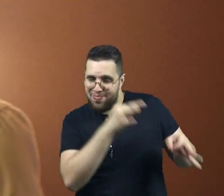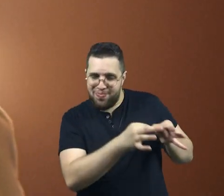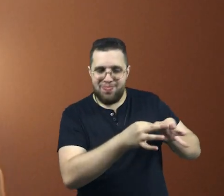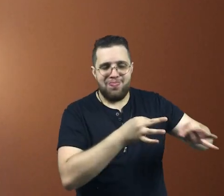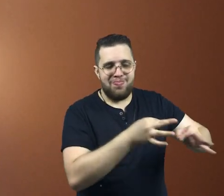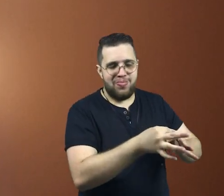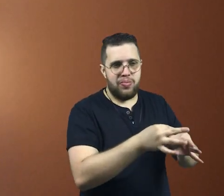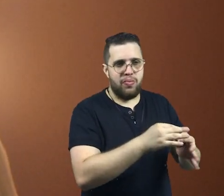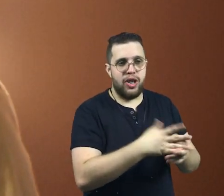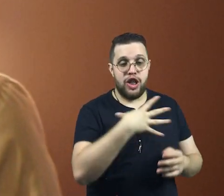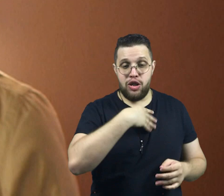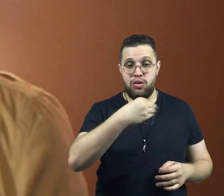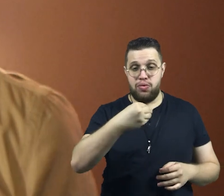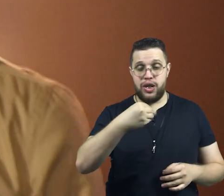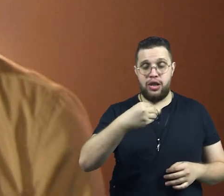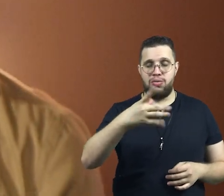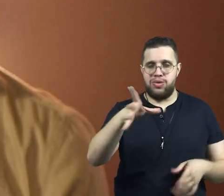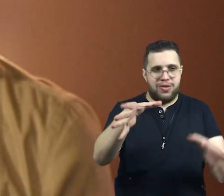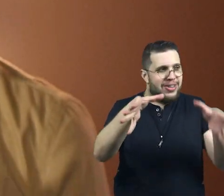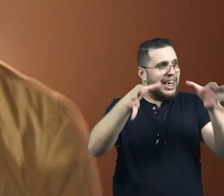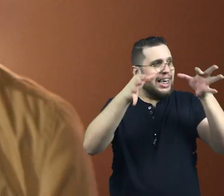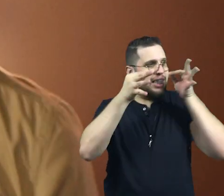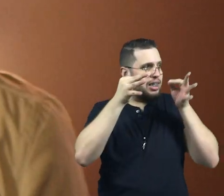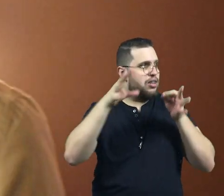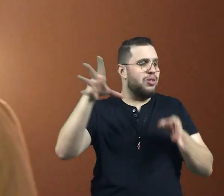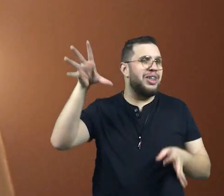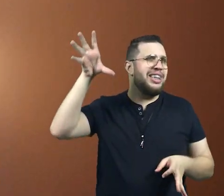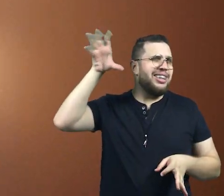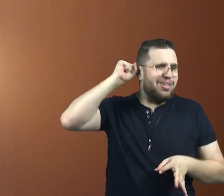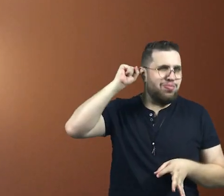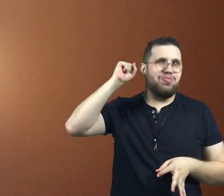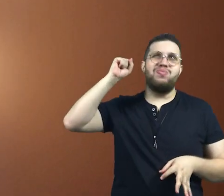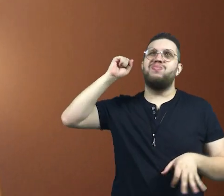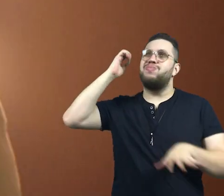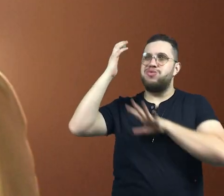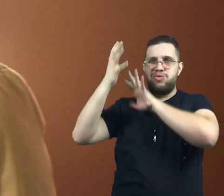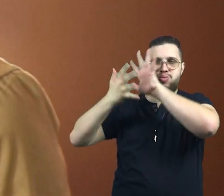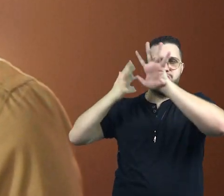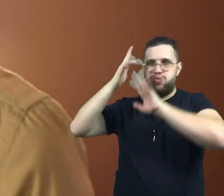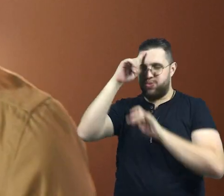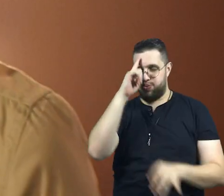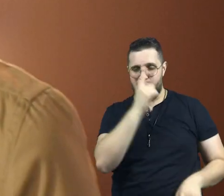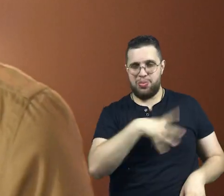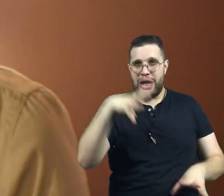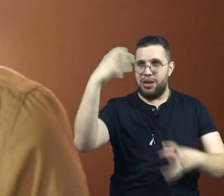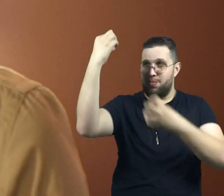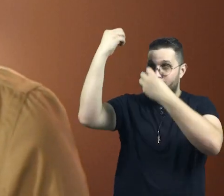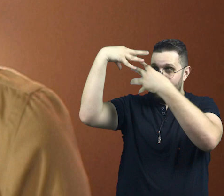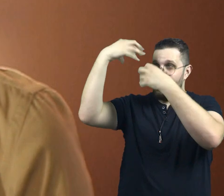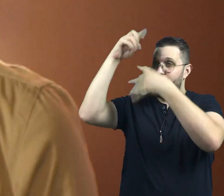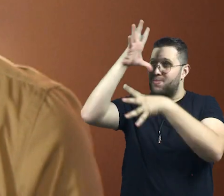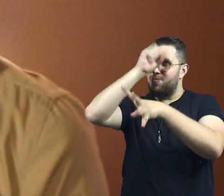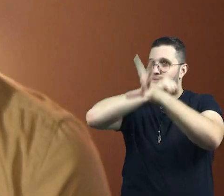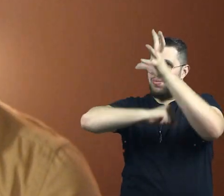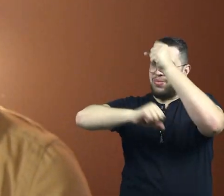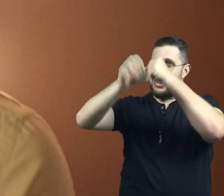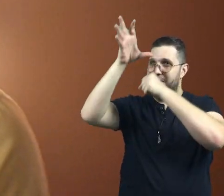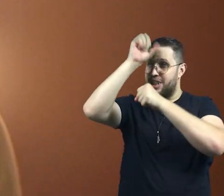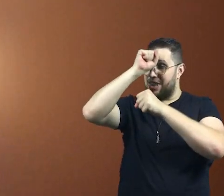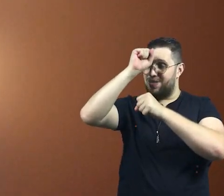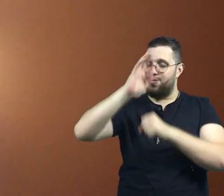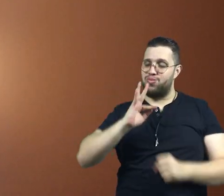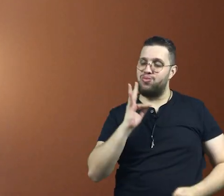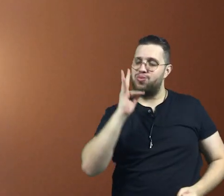que ouve o pai, o filho e a filha que dão ouvidos aos pais,